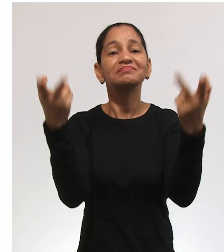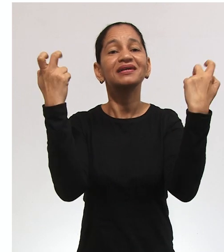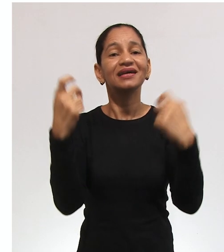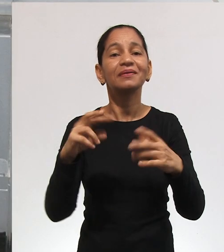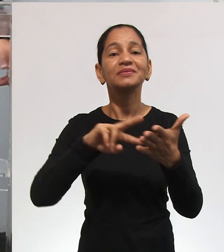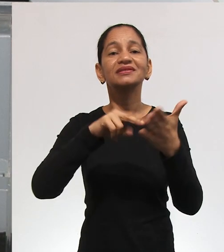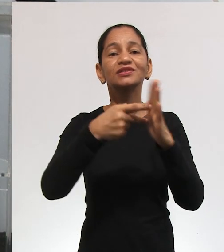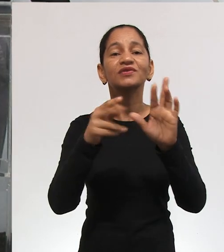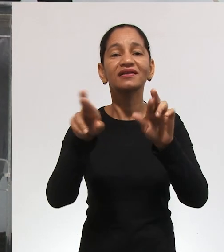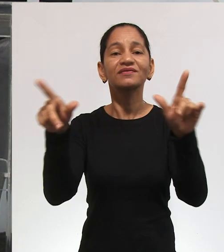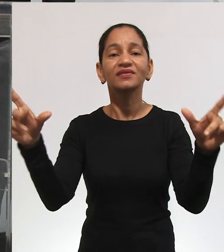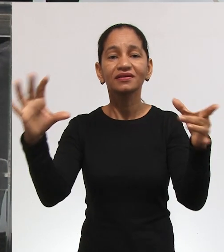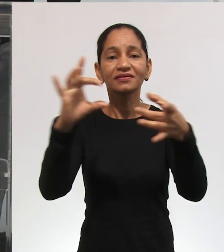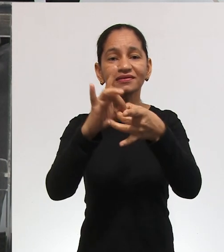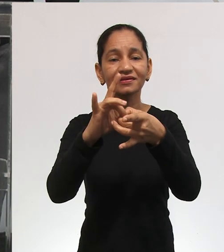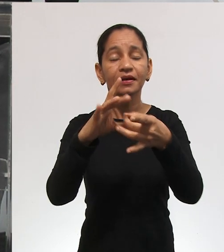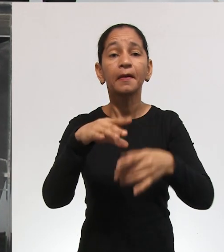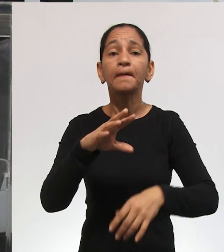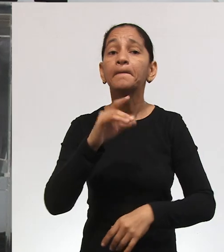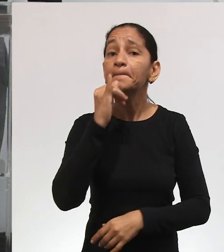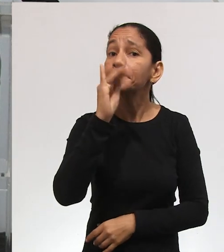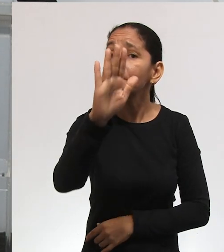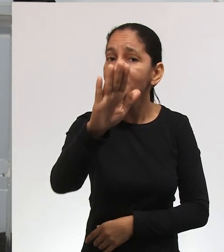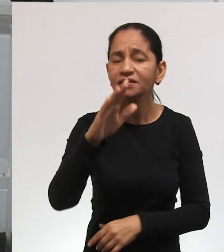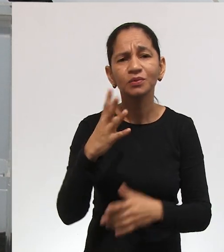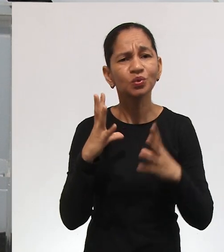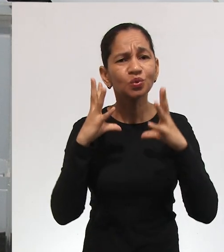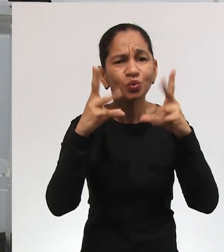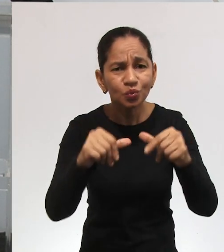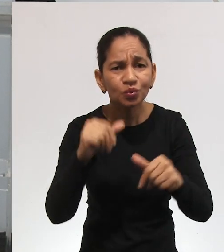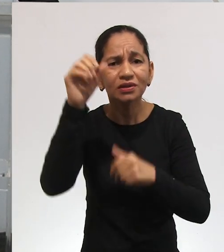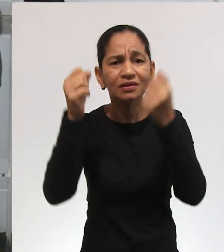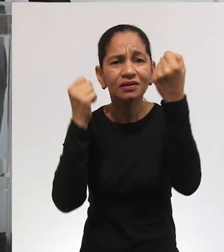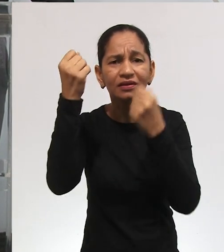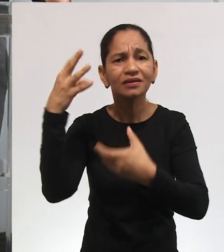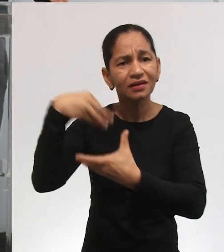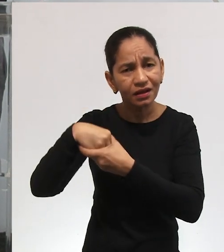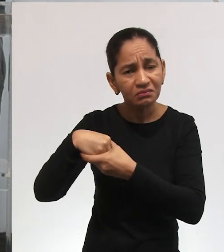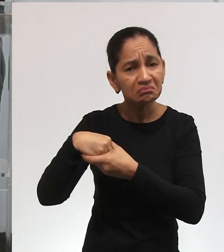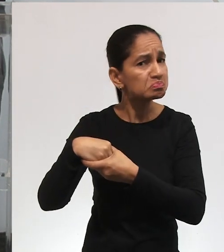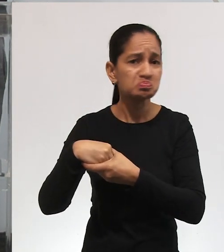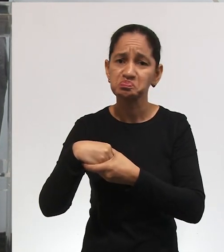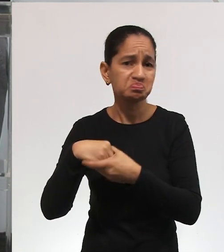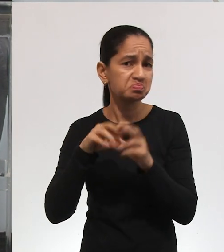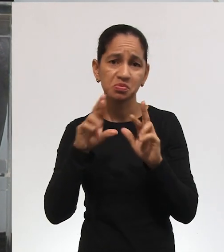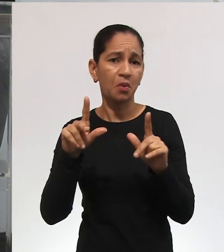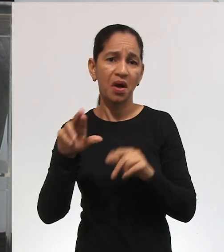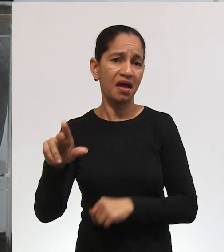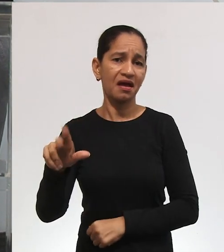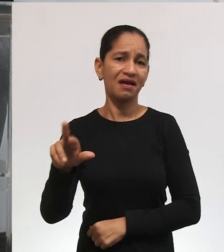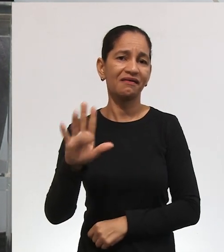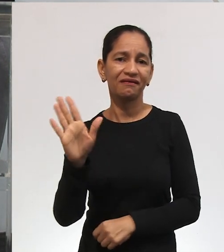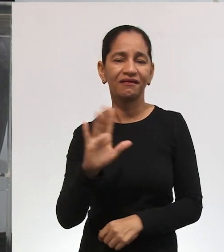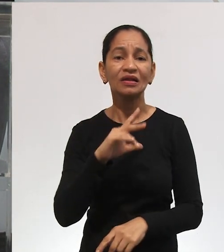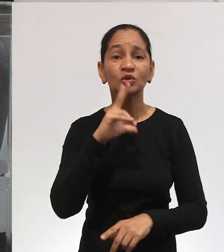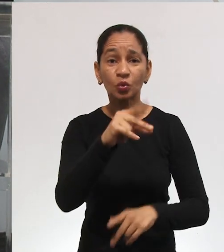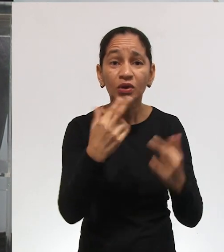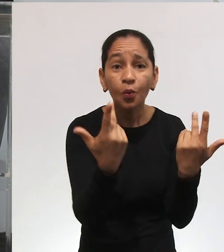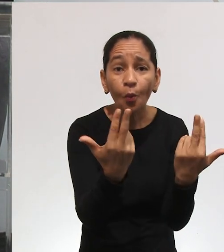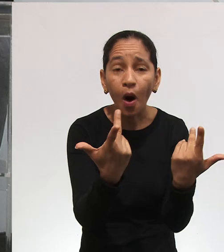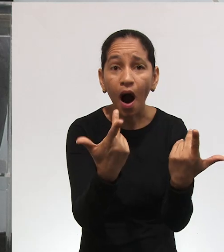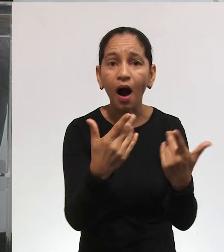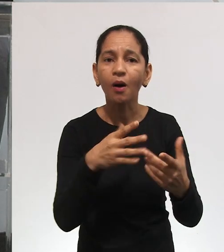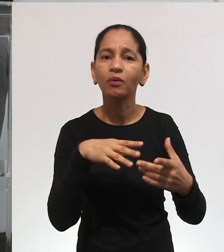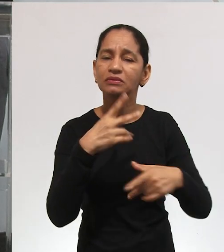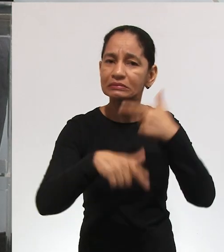percebam, nem todo trabalhador trabalha na indústria. Nem todo trabalhador é exatamente um operário. Então,